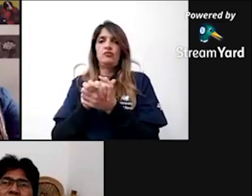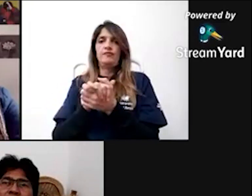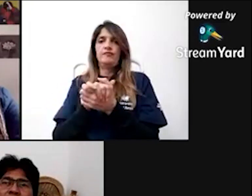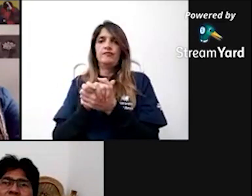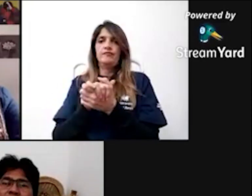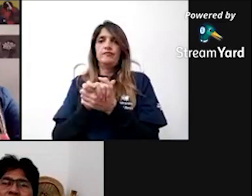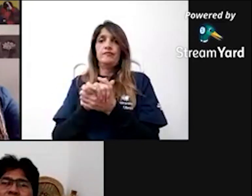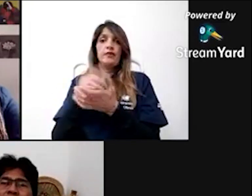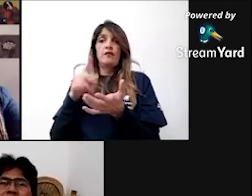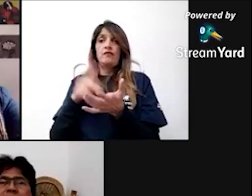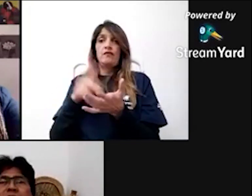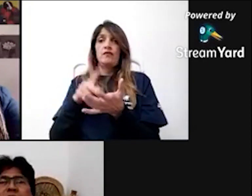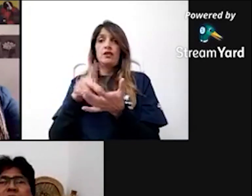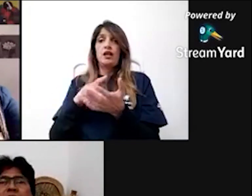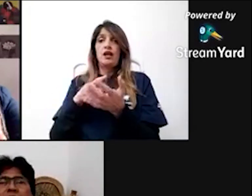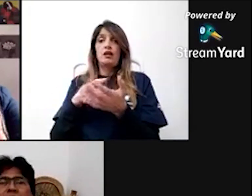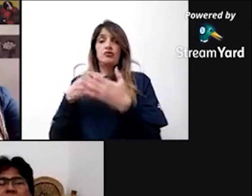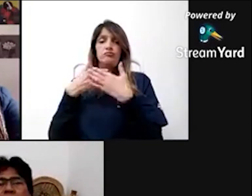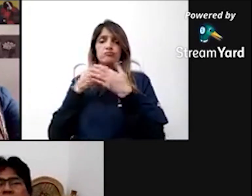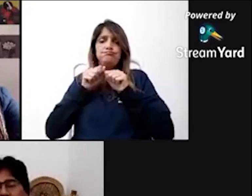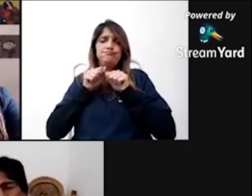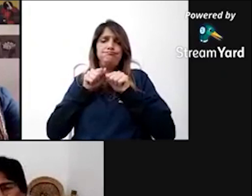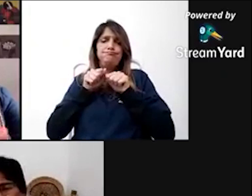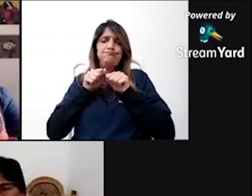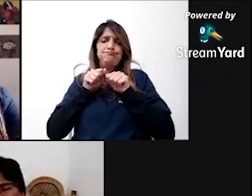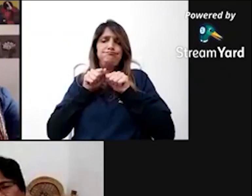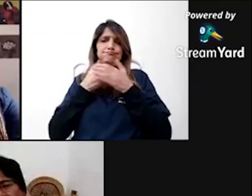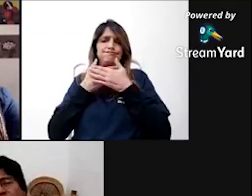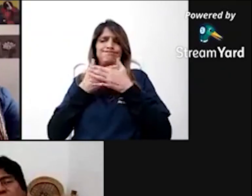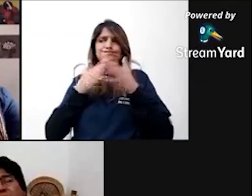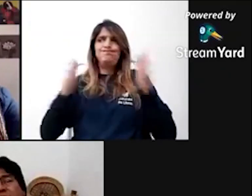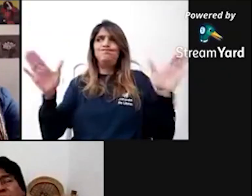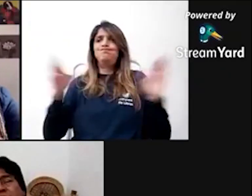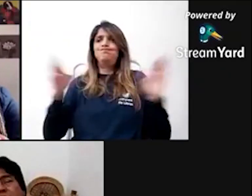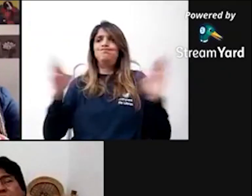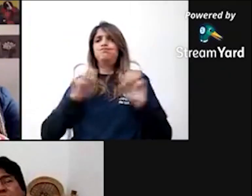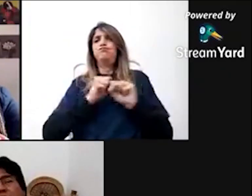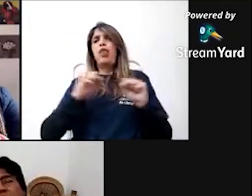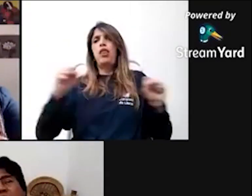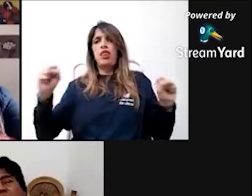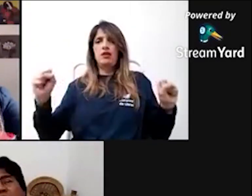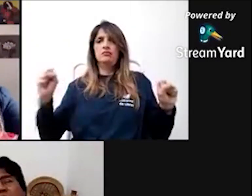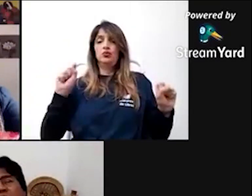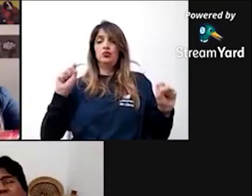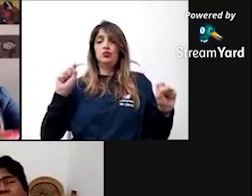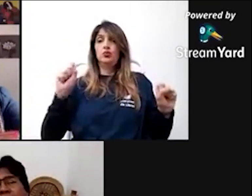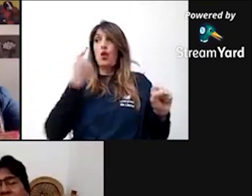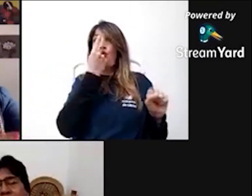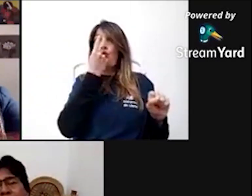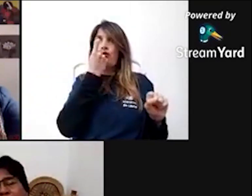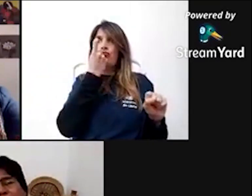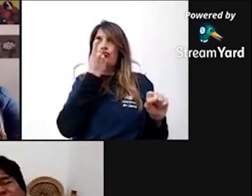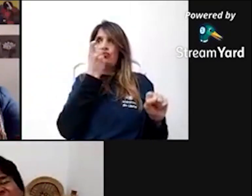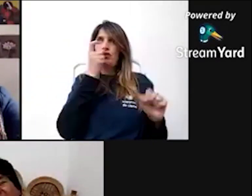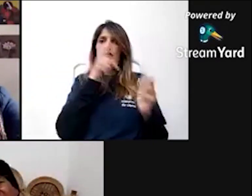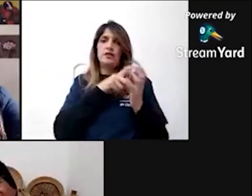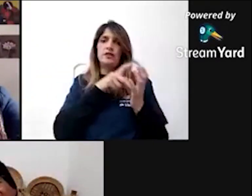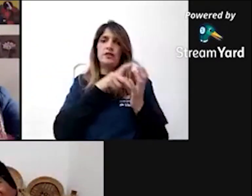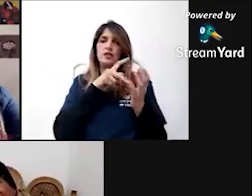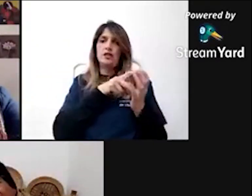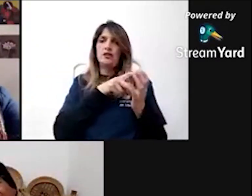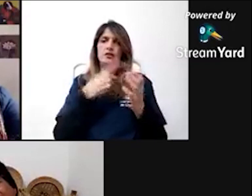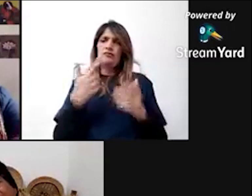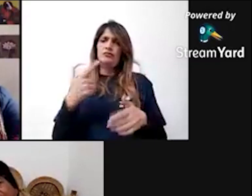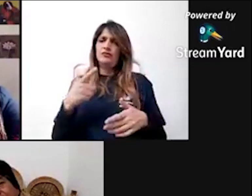a verdade é muito mais ampla do que uma posição, simplesmente. Então, é fundamental, e ainda mais se